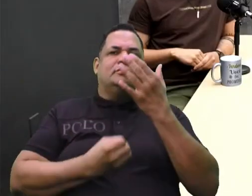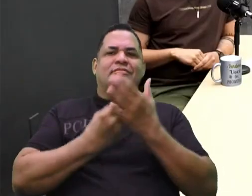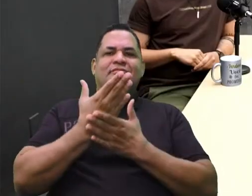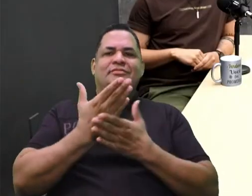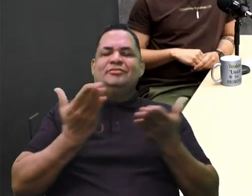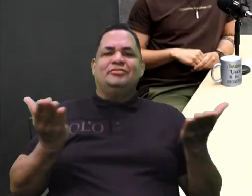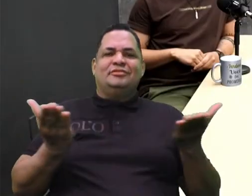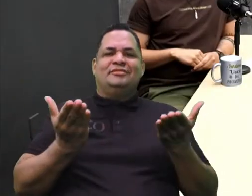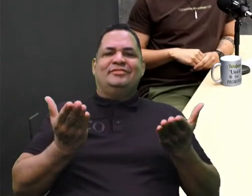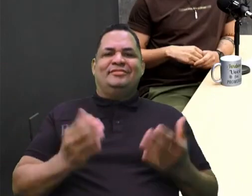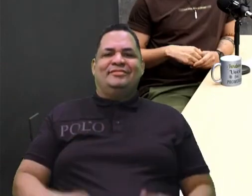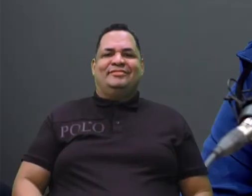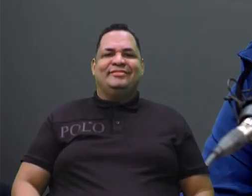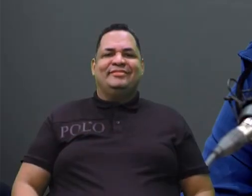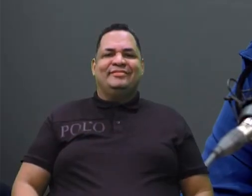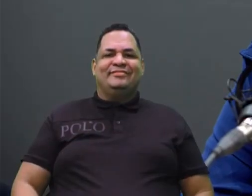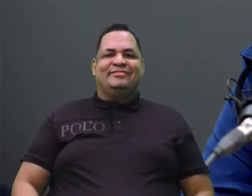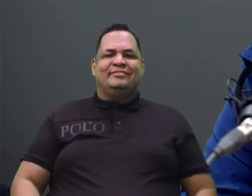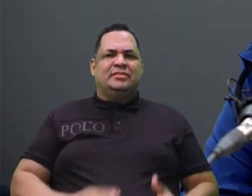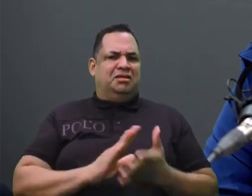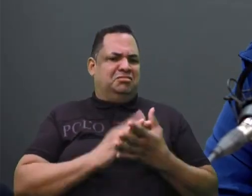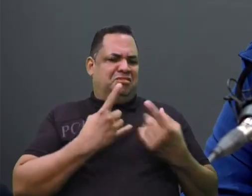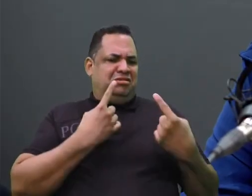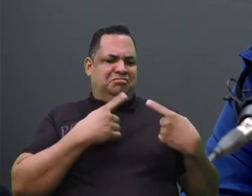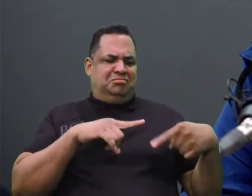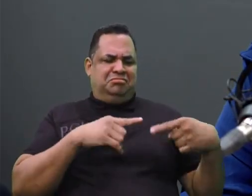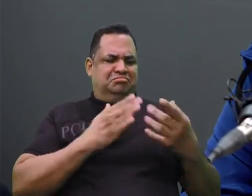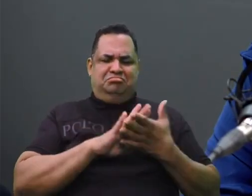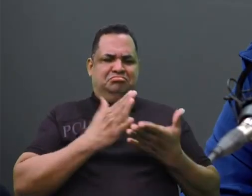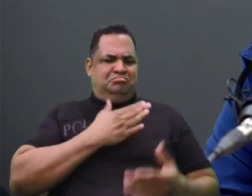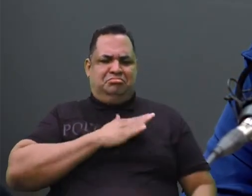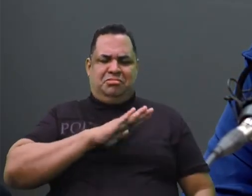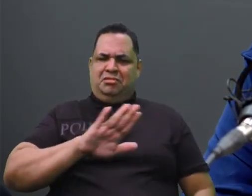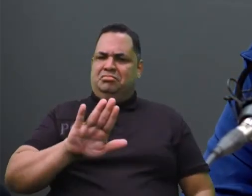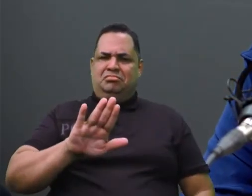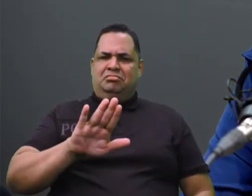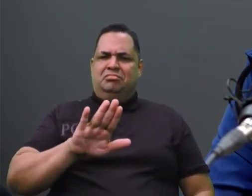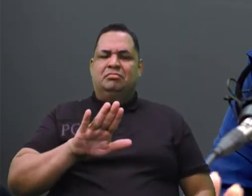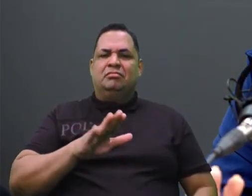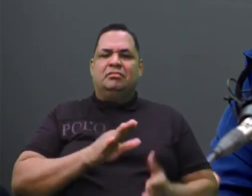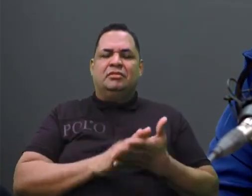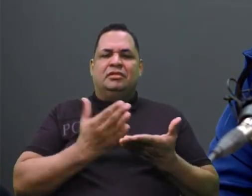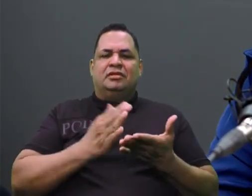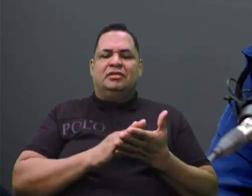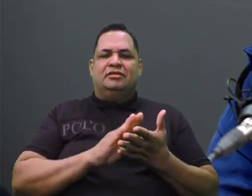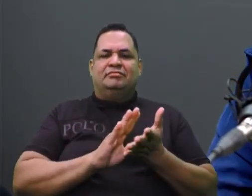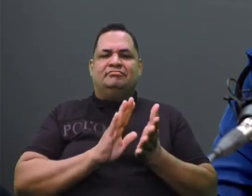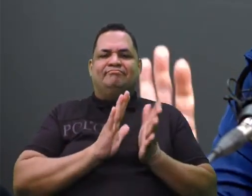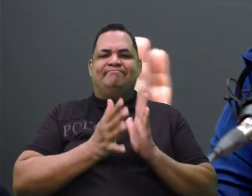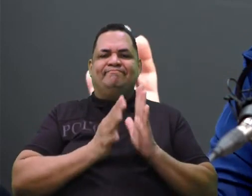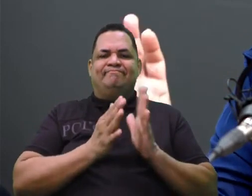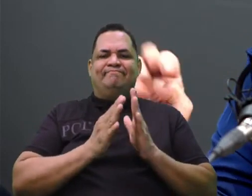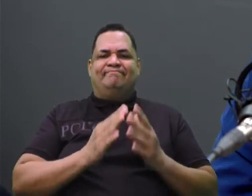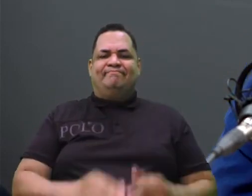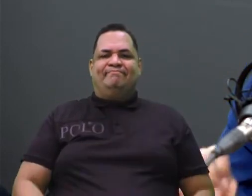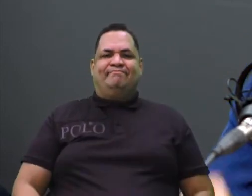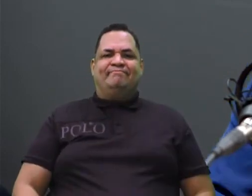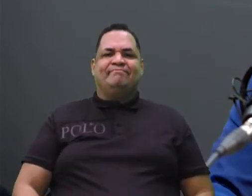ti? Eu era absolutamente contra a Libras. Eu era